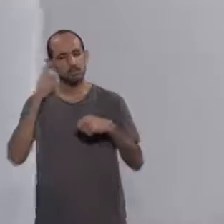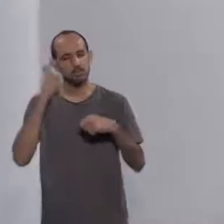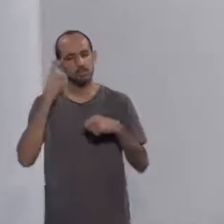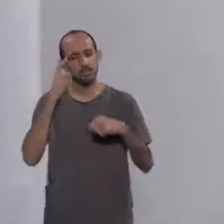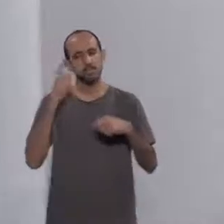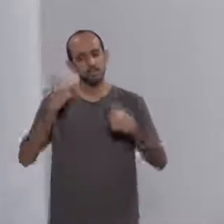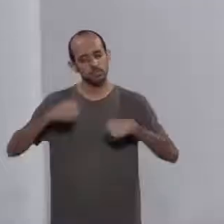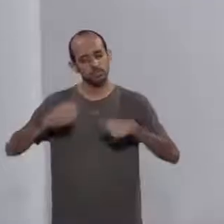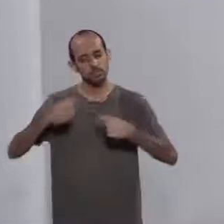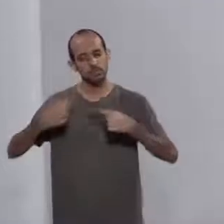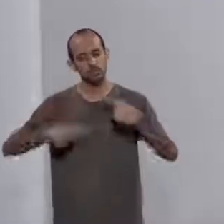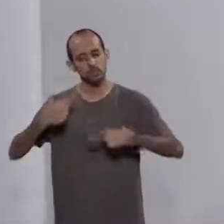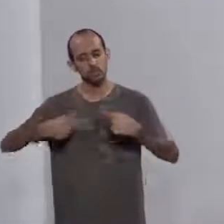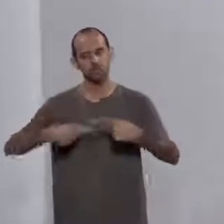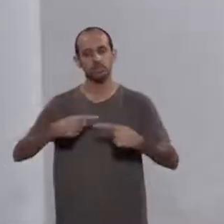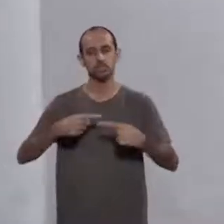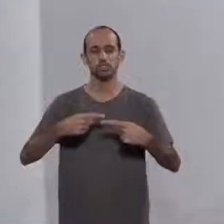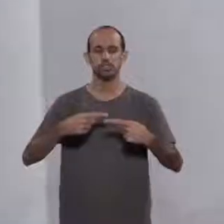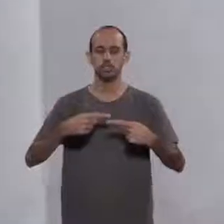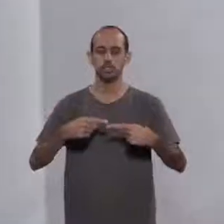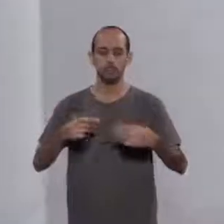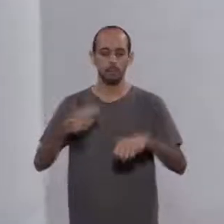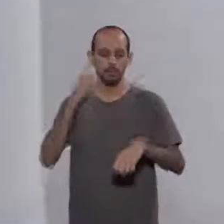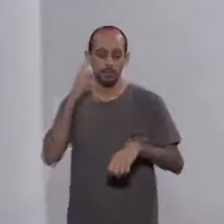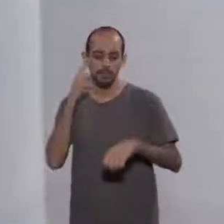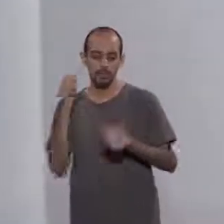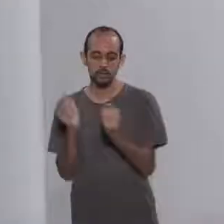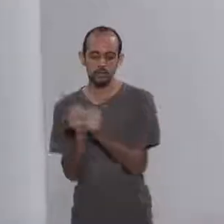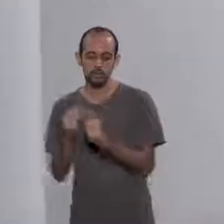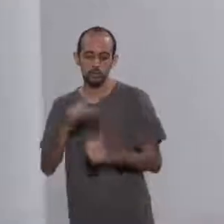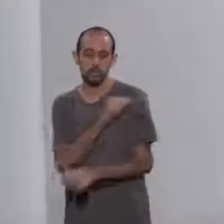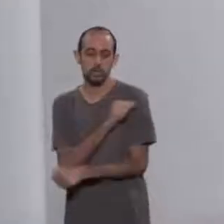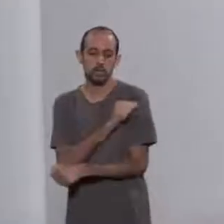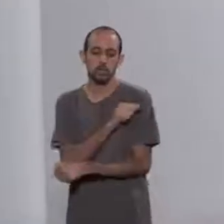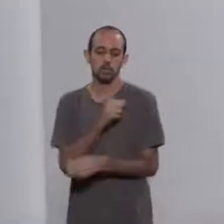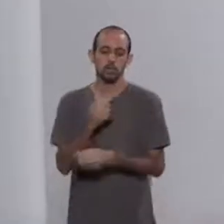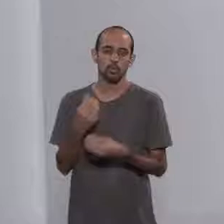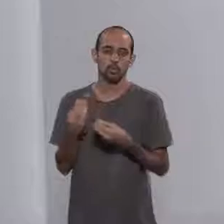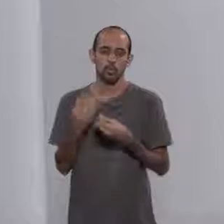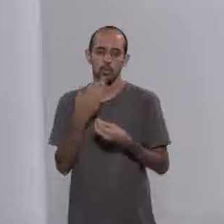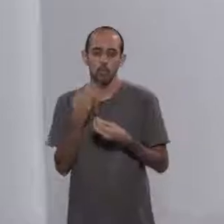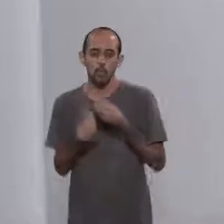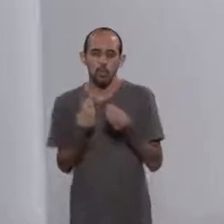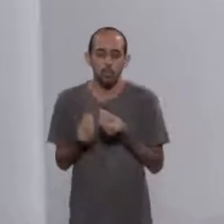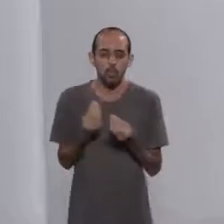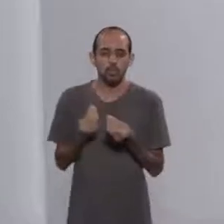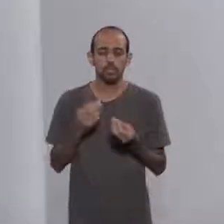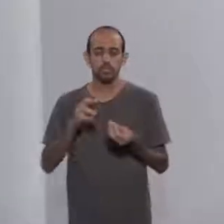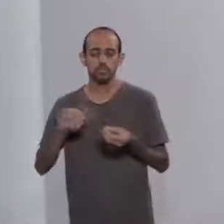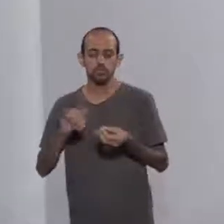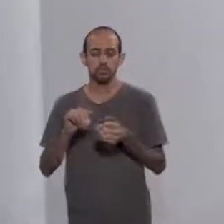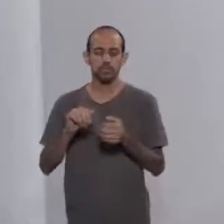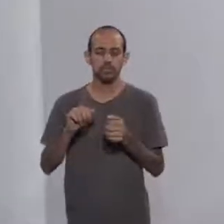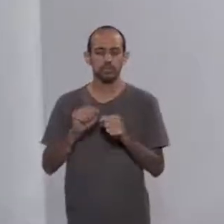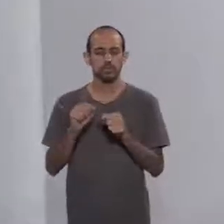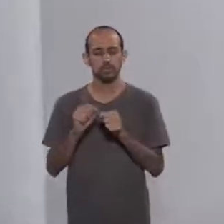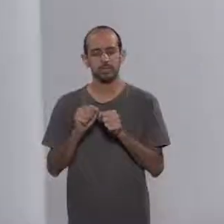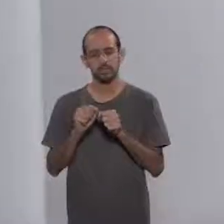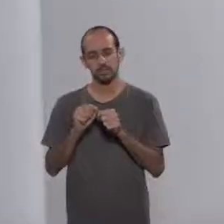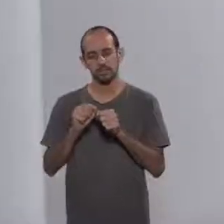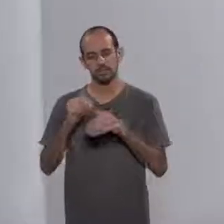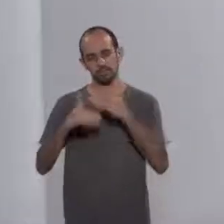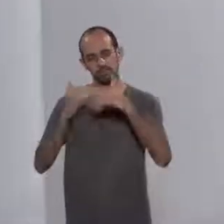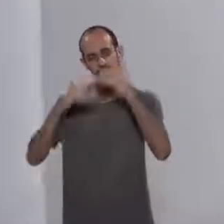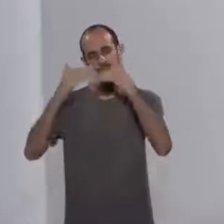precisa discutir e debater junto com o aluno em qual ponto a gente vai caminhar a esse